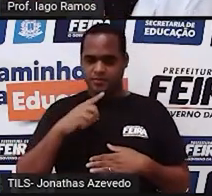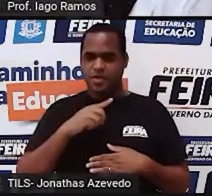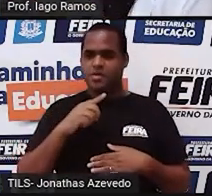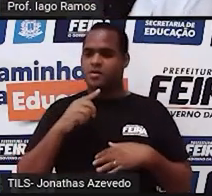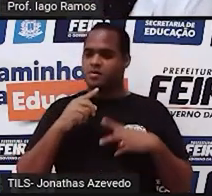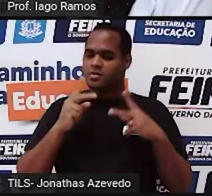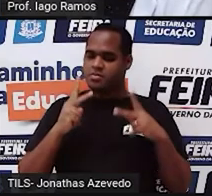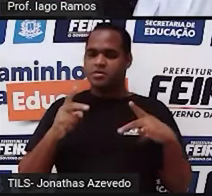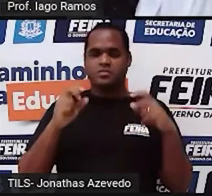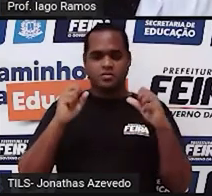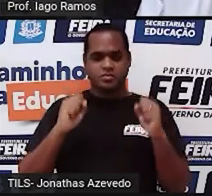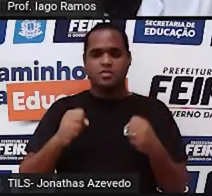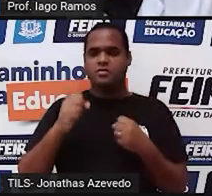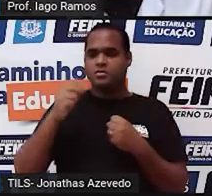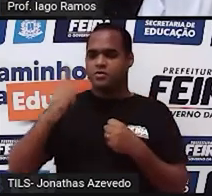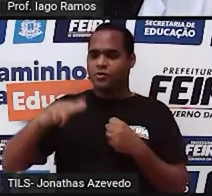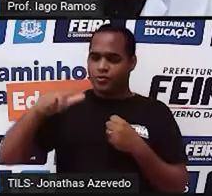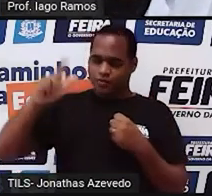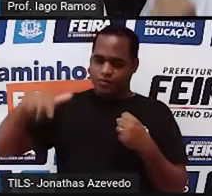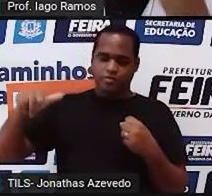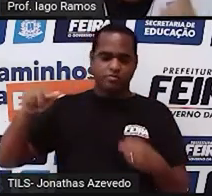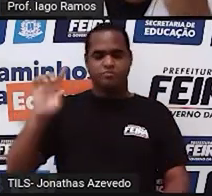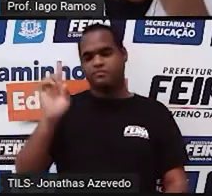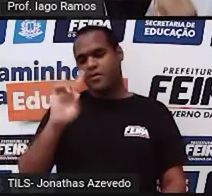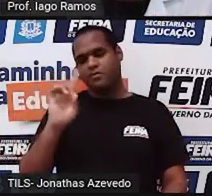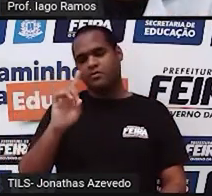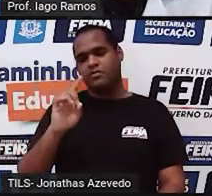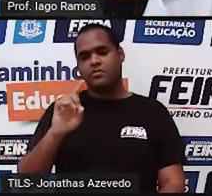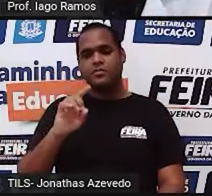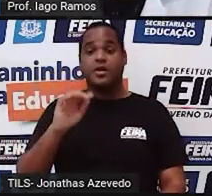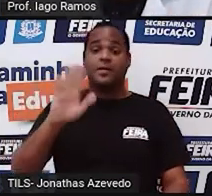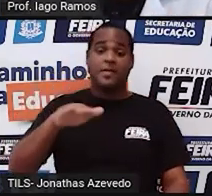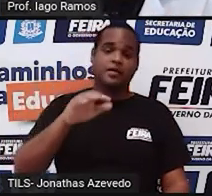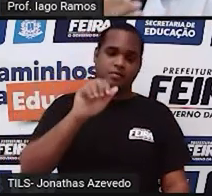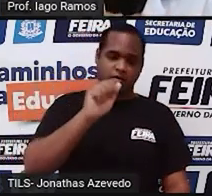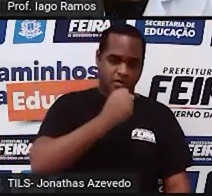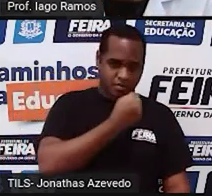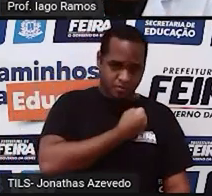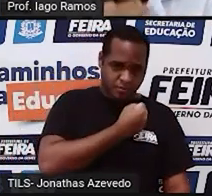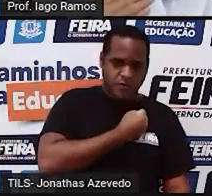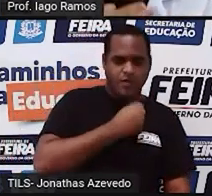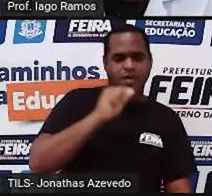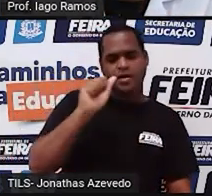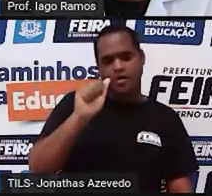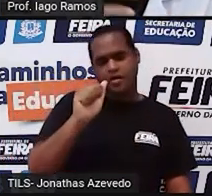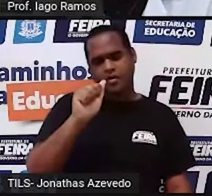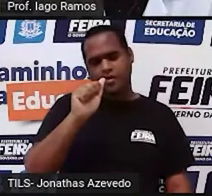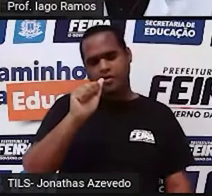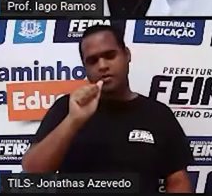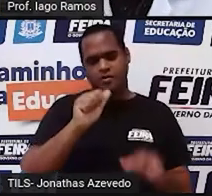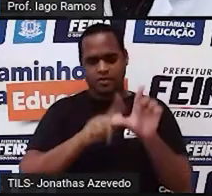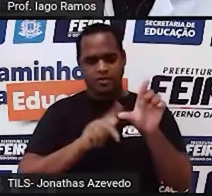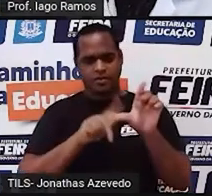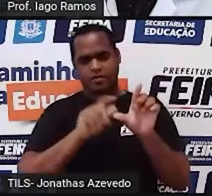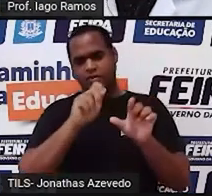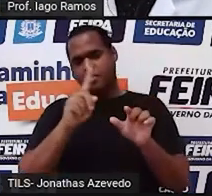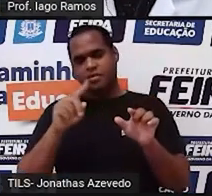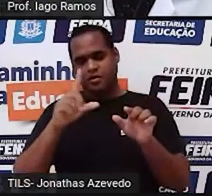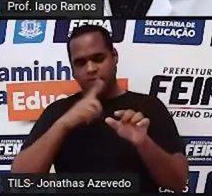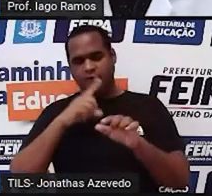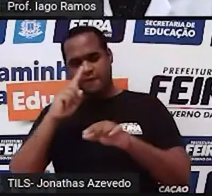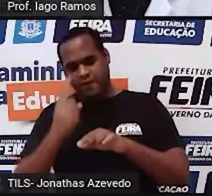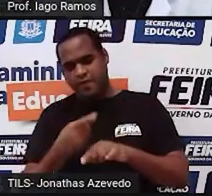constante repetição deles veja aqui na letra ao tem, tem